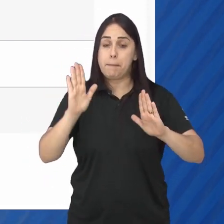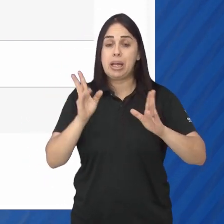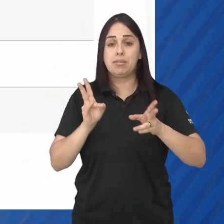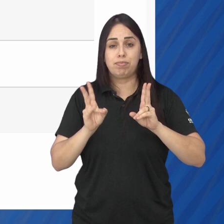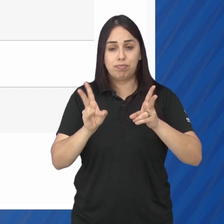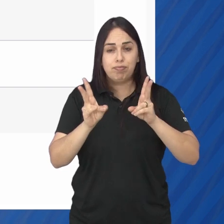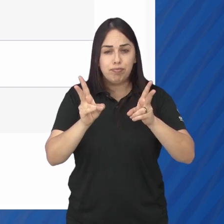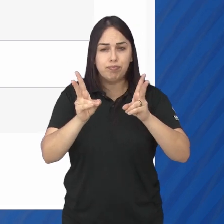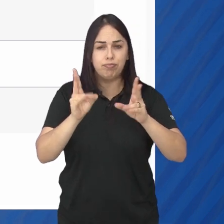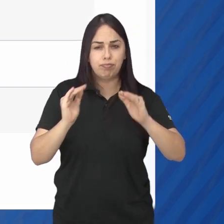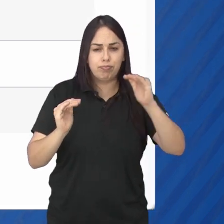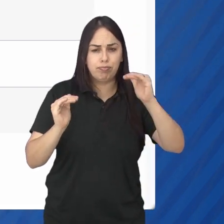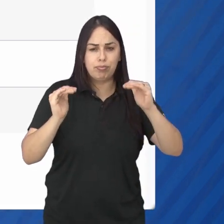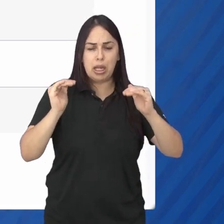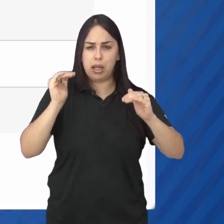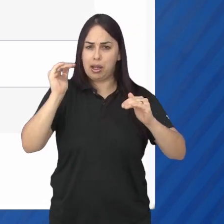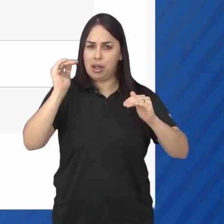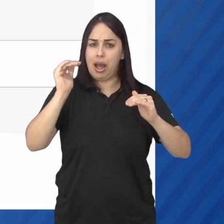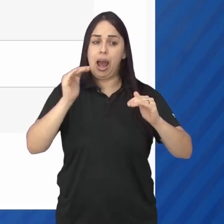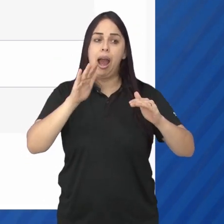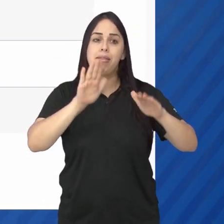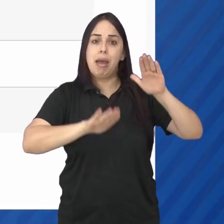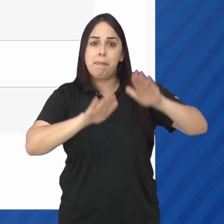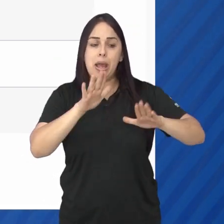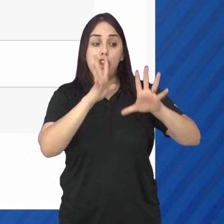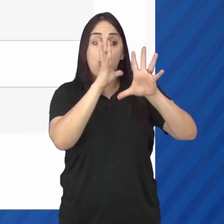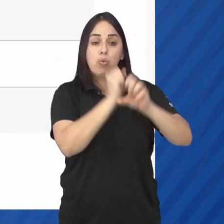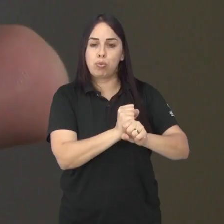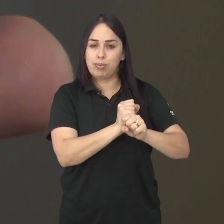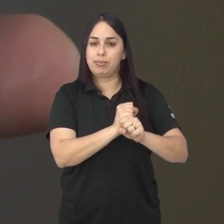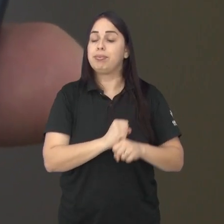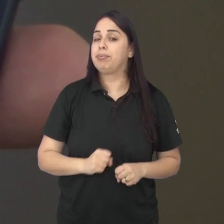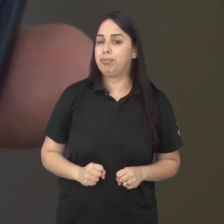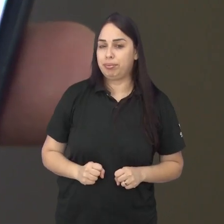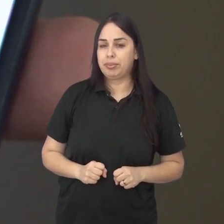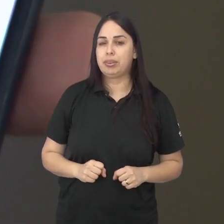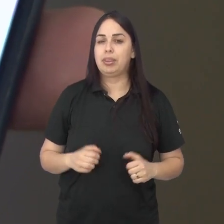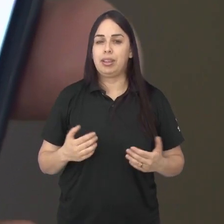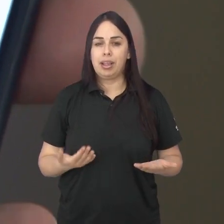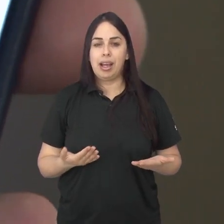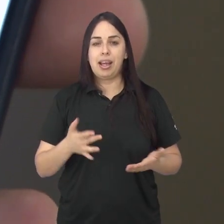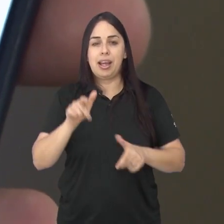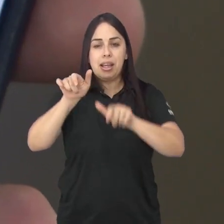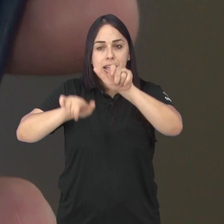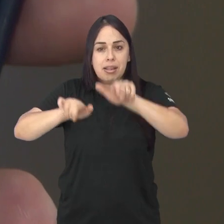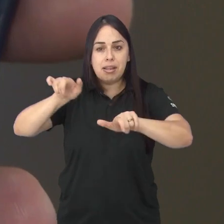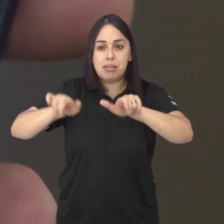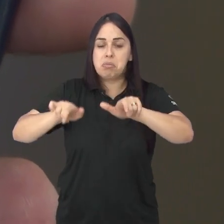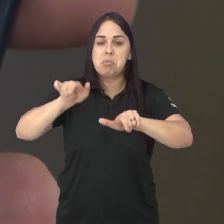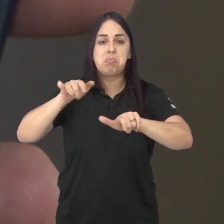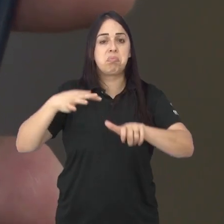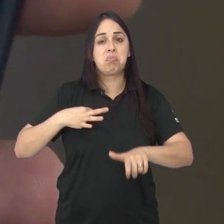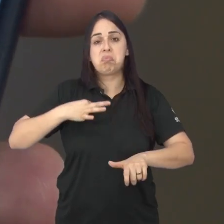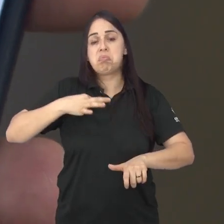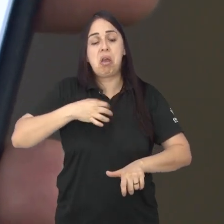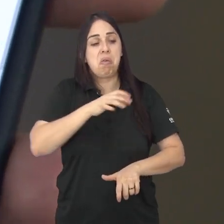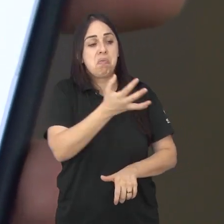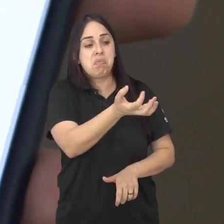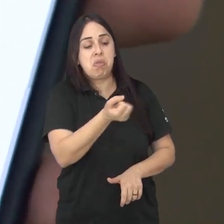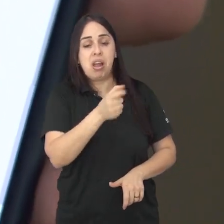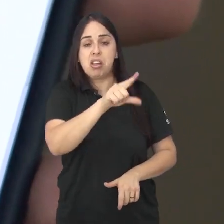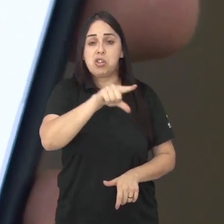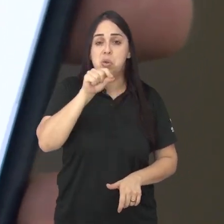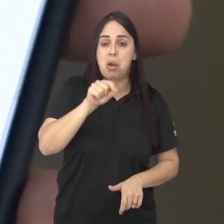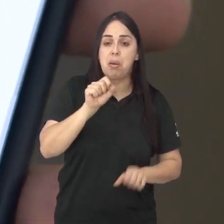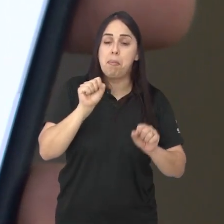fixo adicional que aumenta conforme o saldo total. A adesão a esta modalidade é voluntária e pode